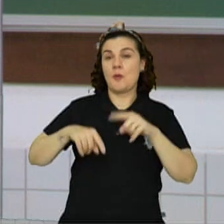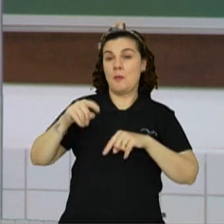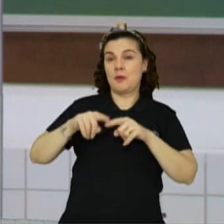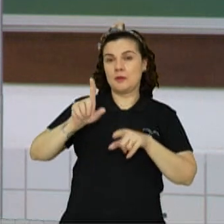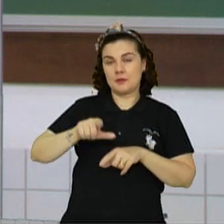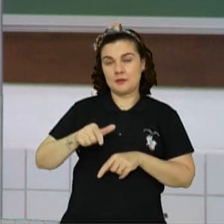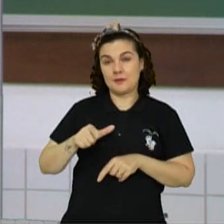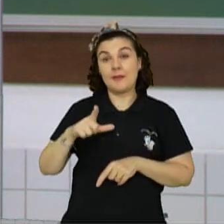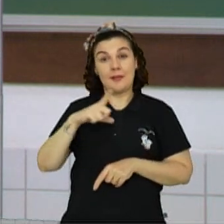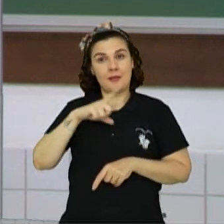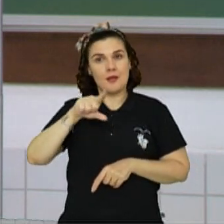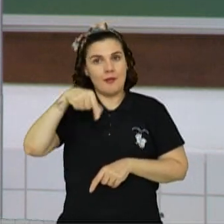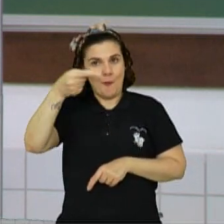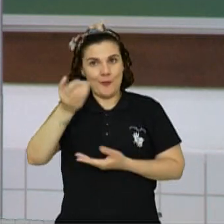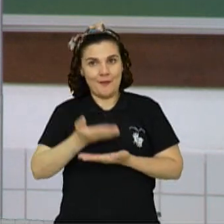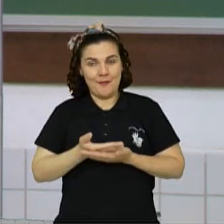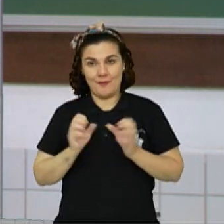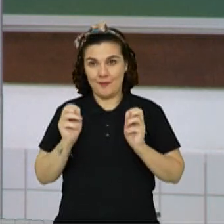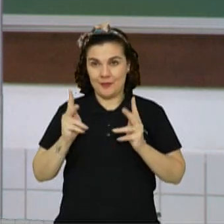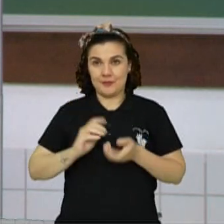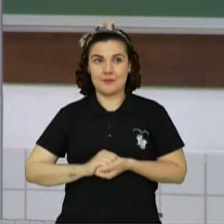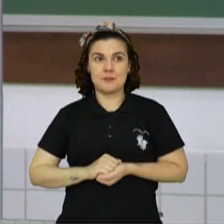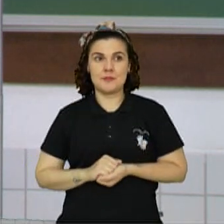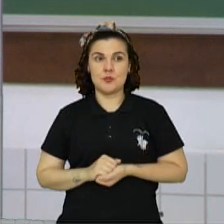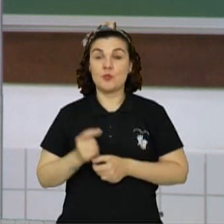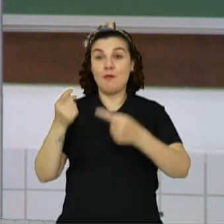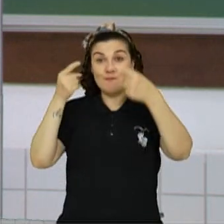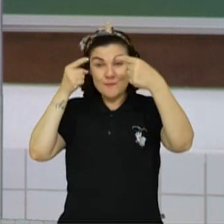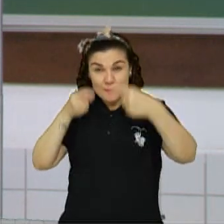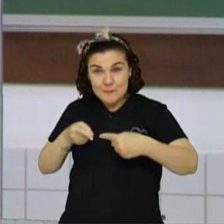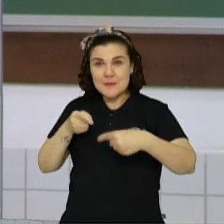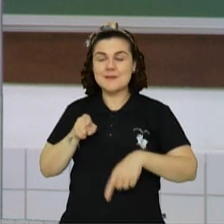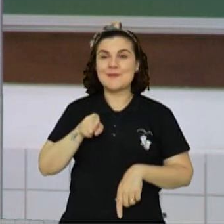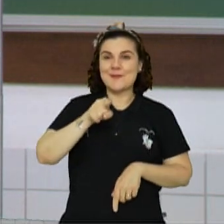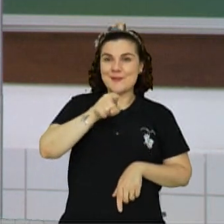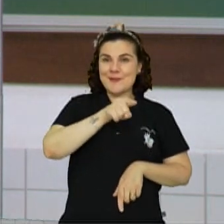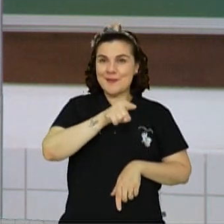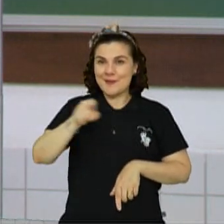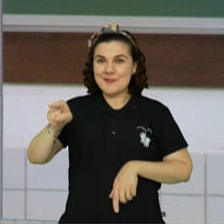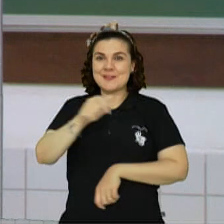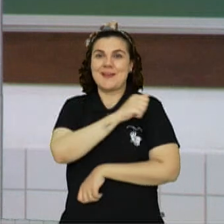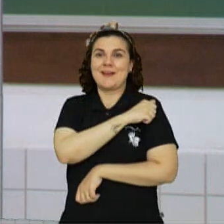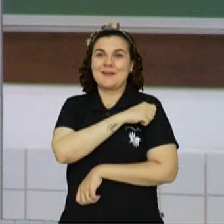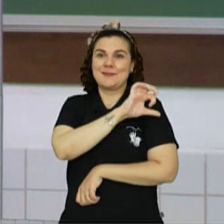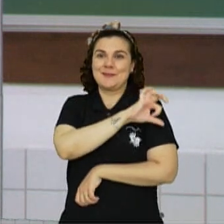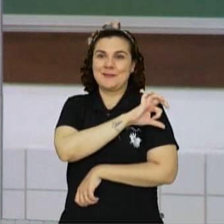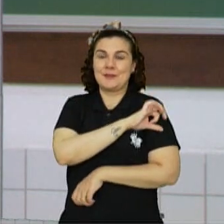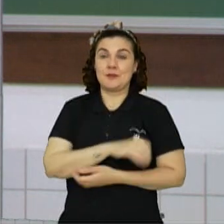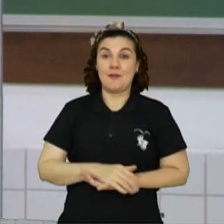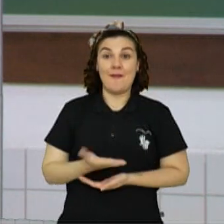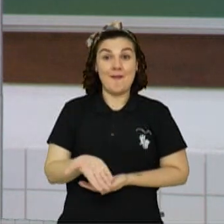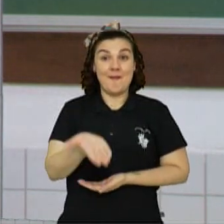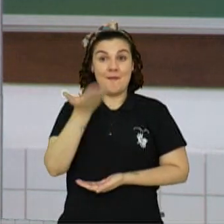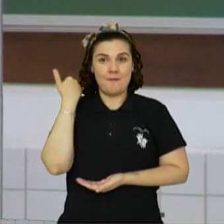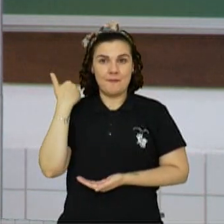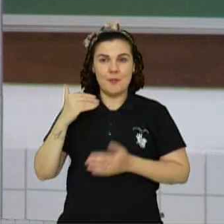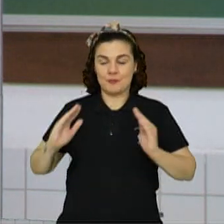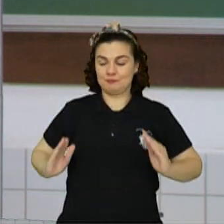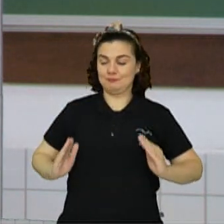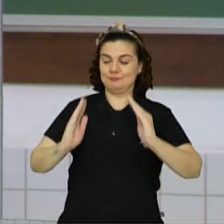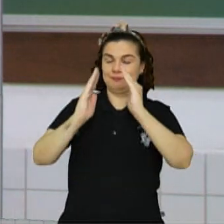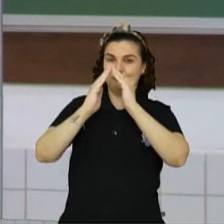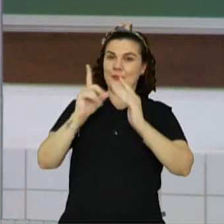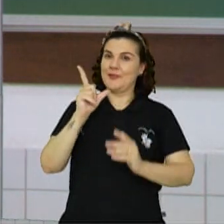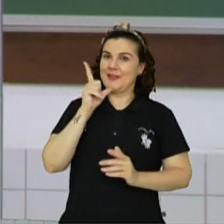possam ter eles disponíveis na próxima aula. É um desafio que eu faço com vocês, alunos do 9º ano. Vamos construir uma torre